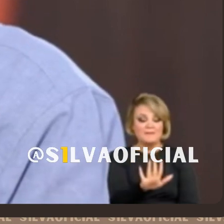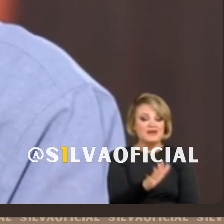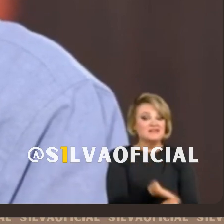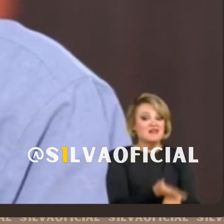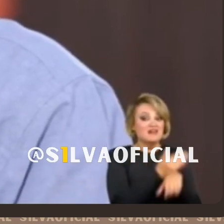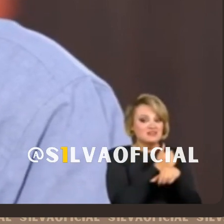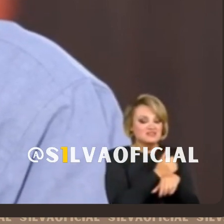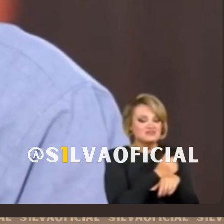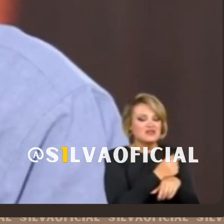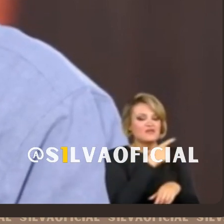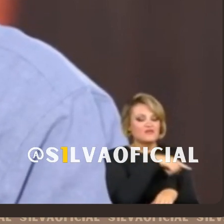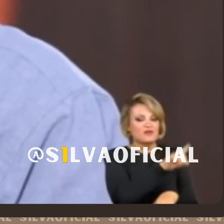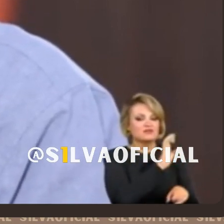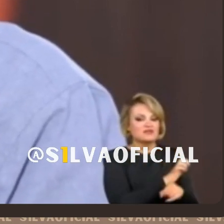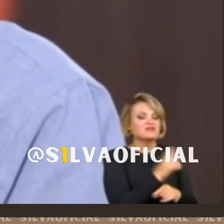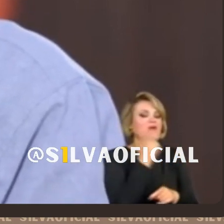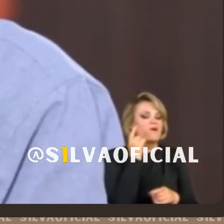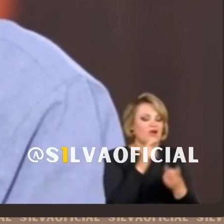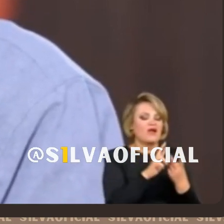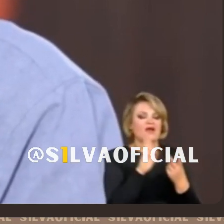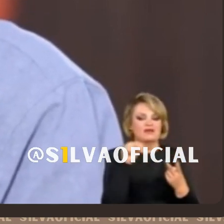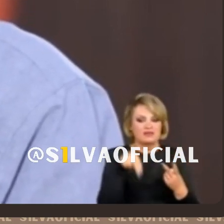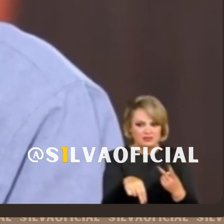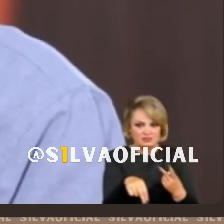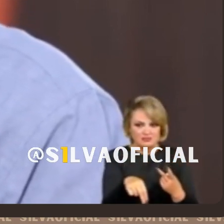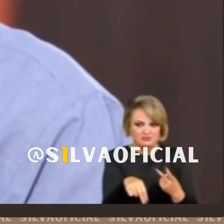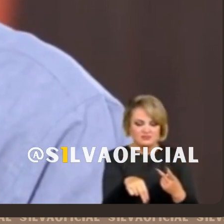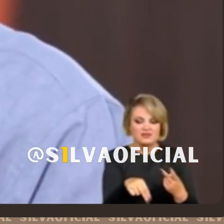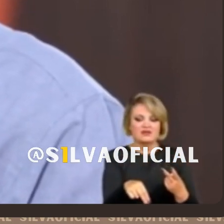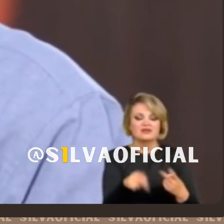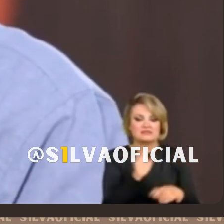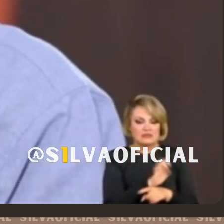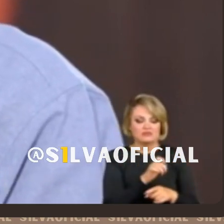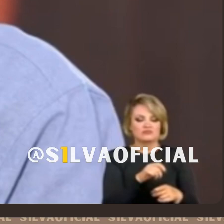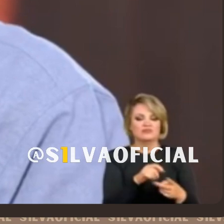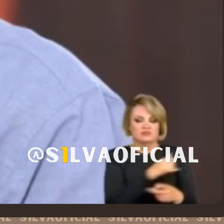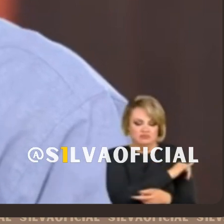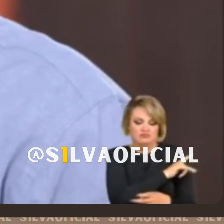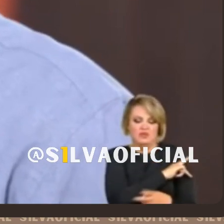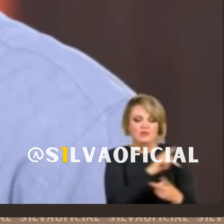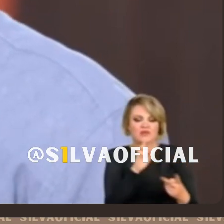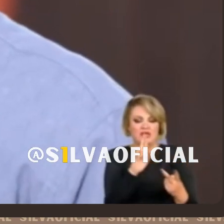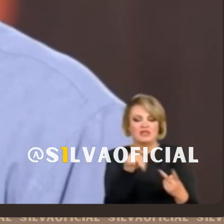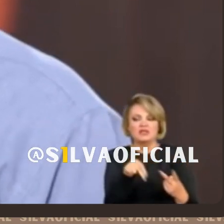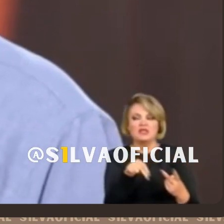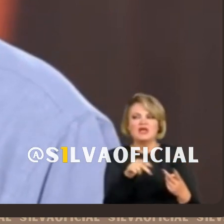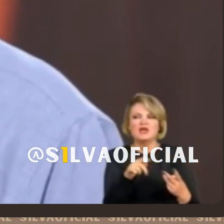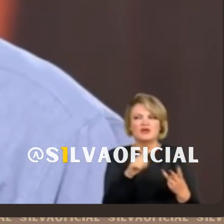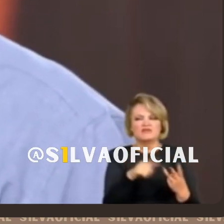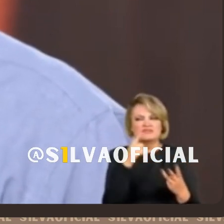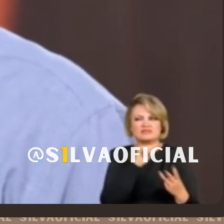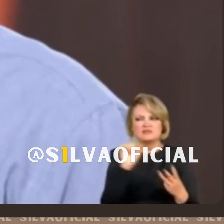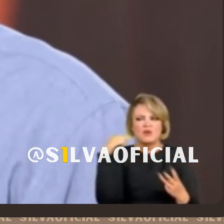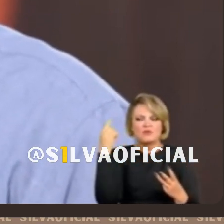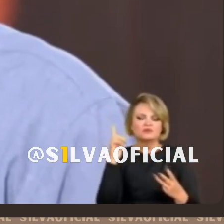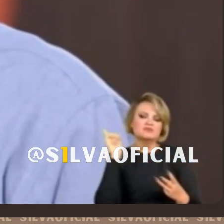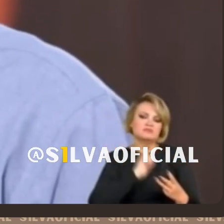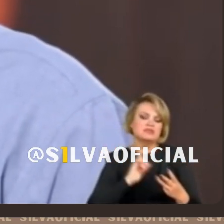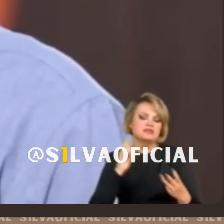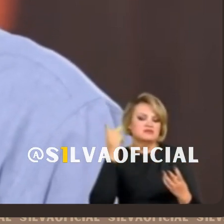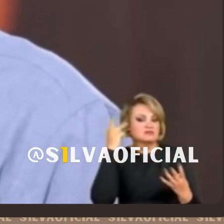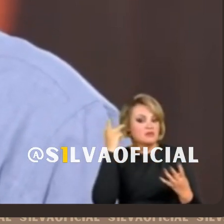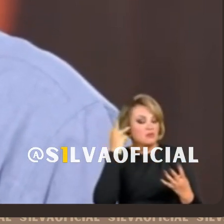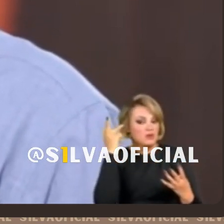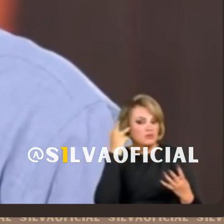Piauí, e eu quero ver se na outra semana eu consigo ir a Minas Gerais e a São Paulo, sabe, para discutir os investimentos